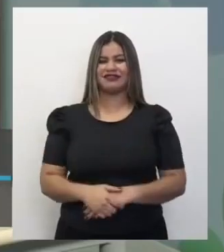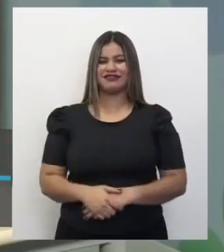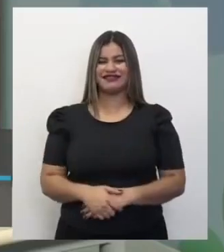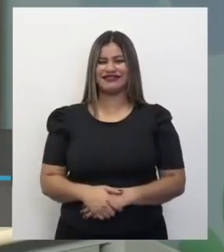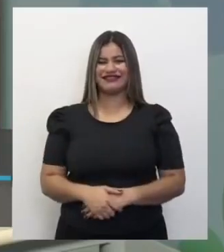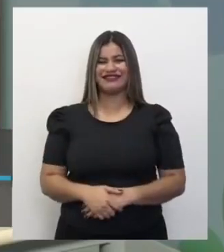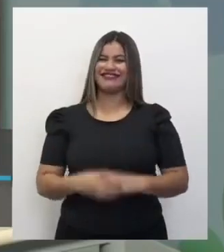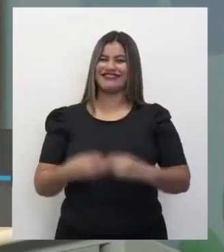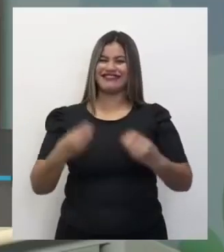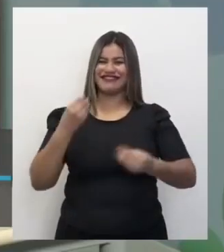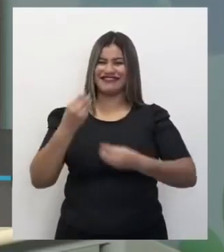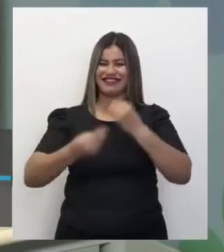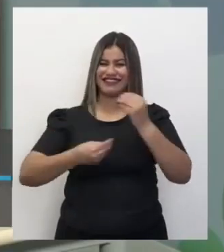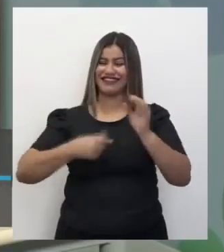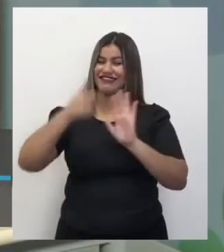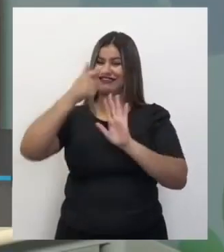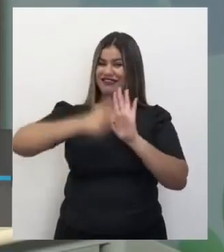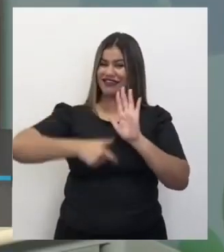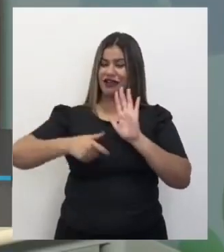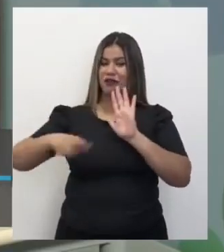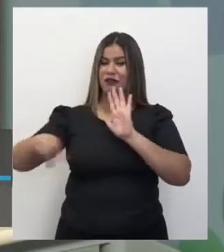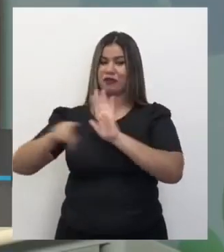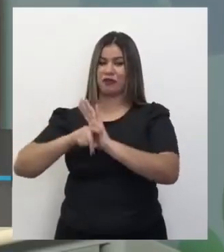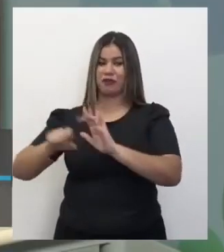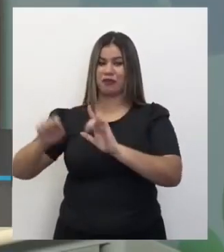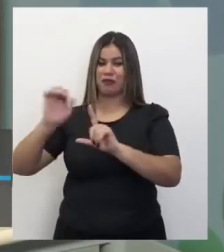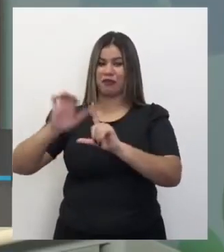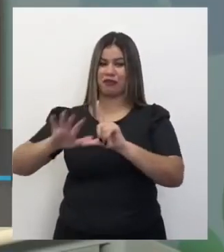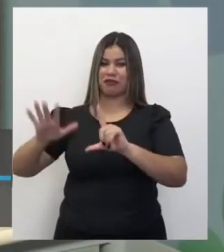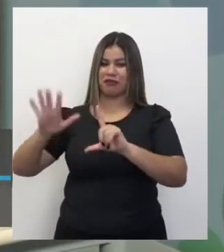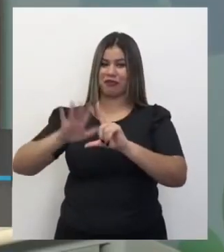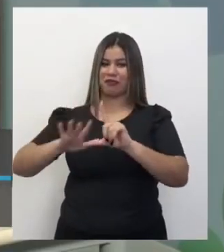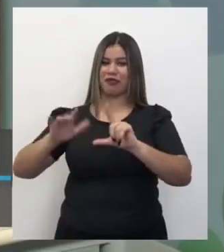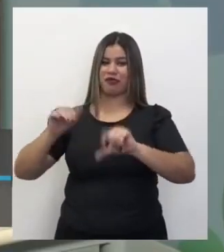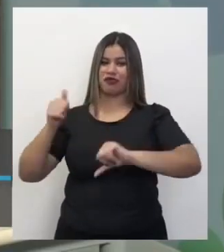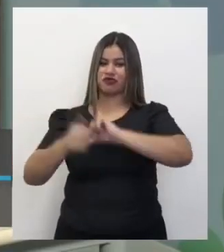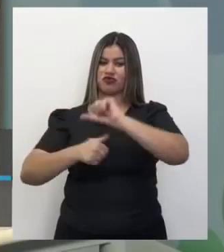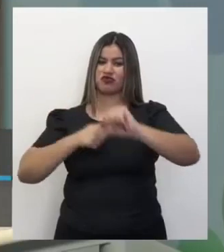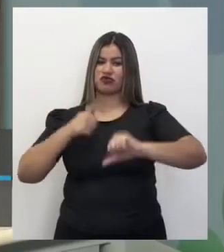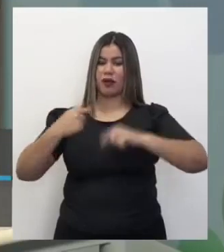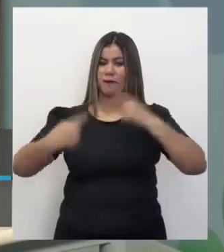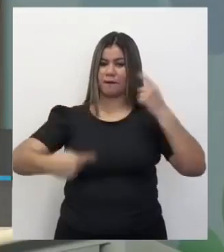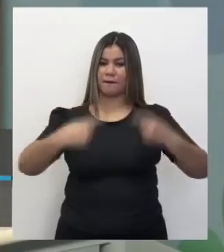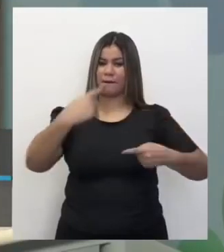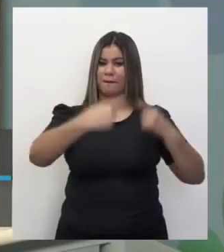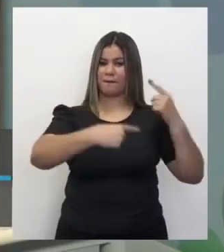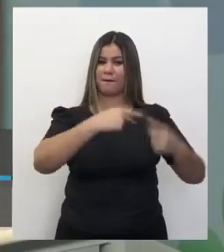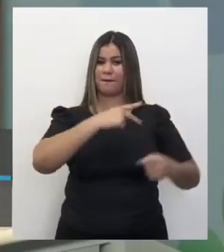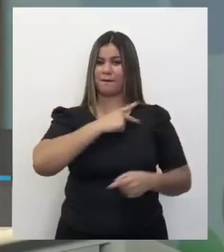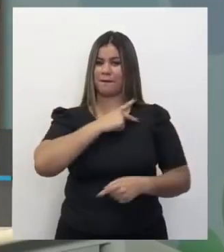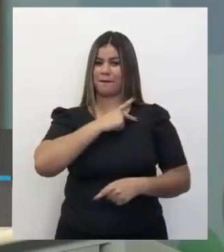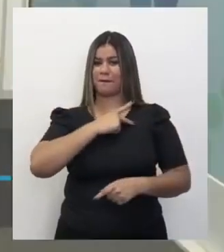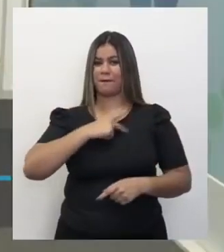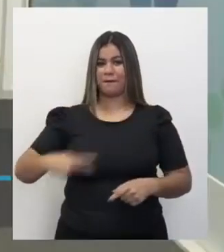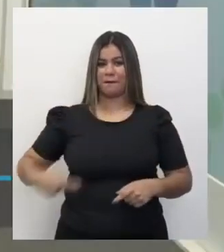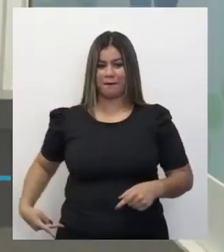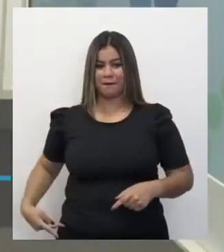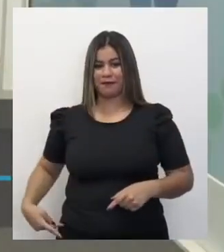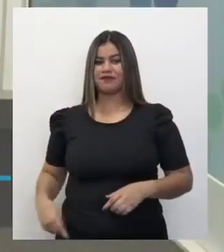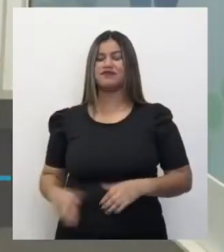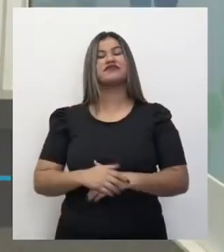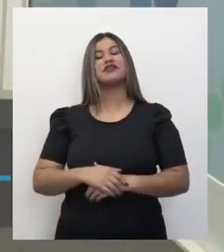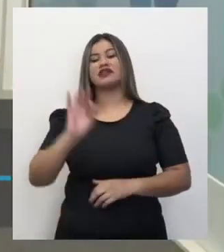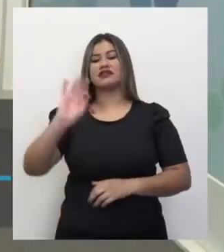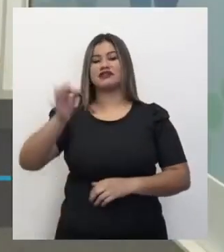pegam como referência as imagens para mudar as políticas públicas. Tá. Então bateu com alguém